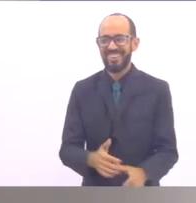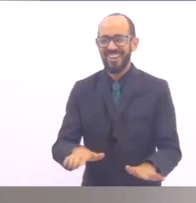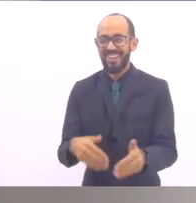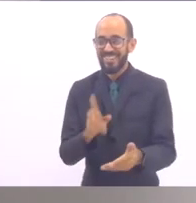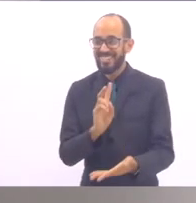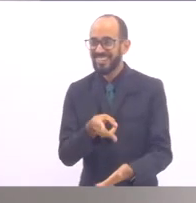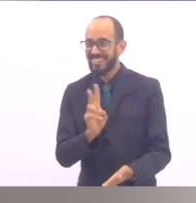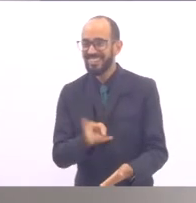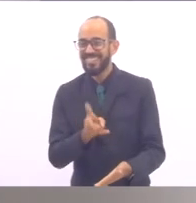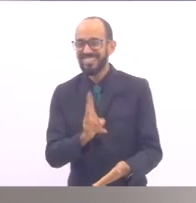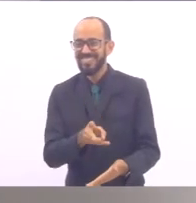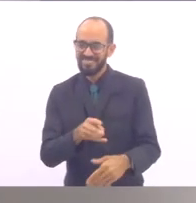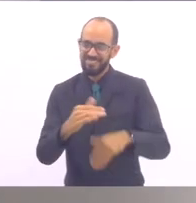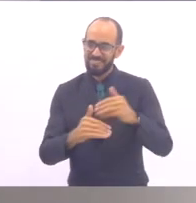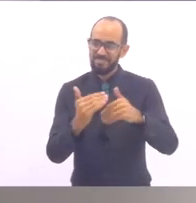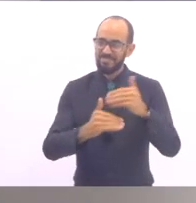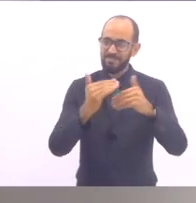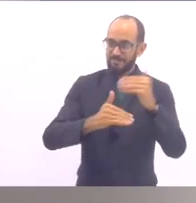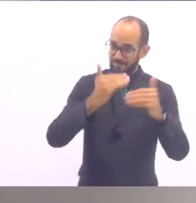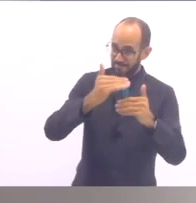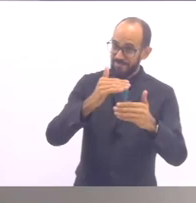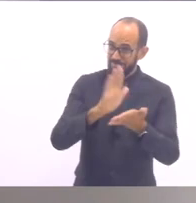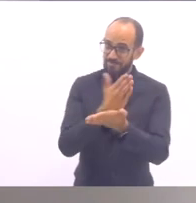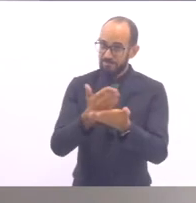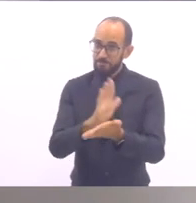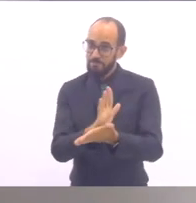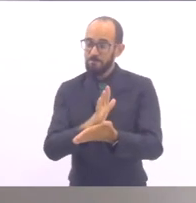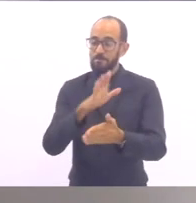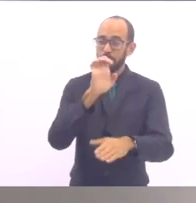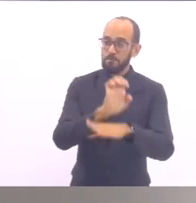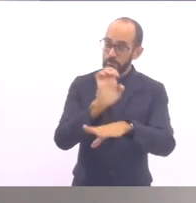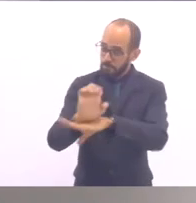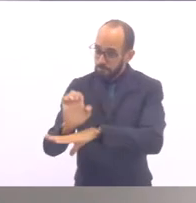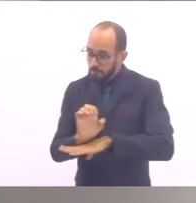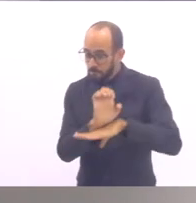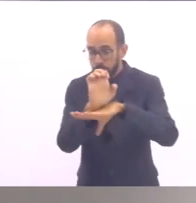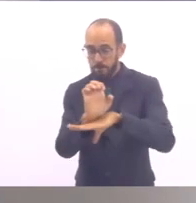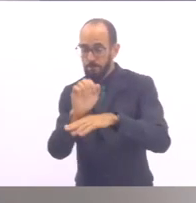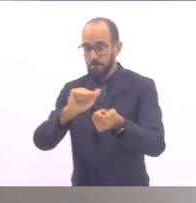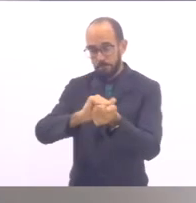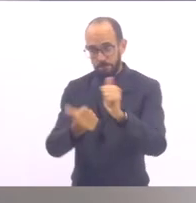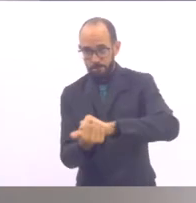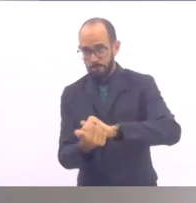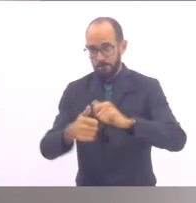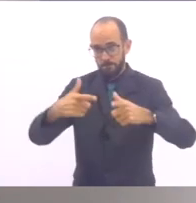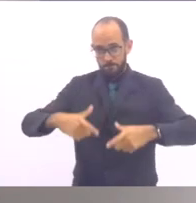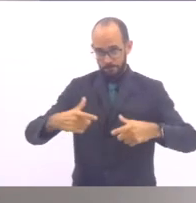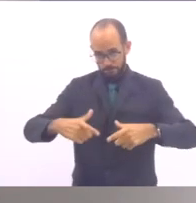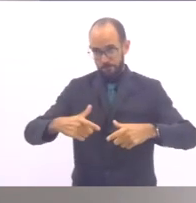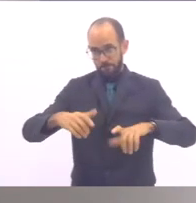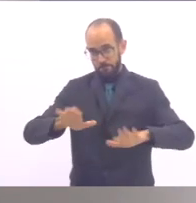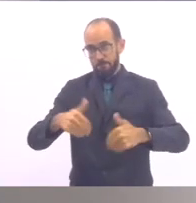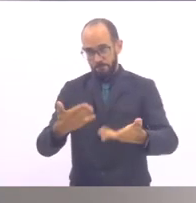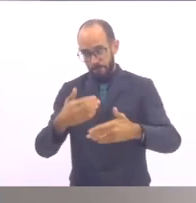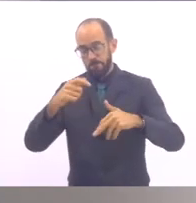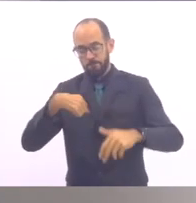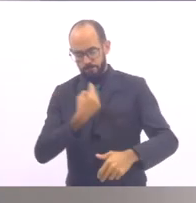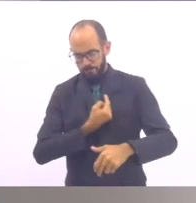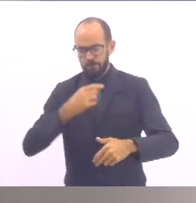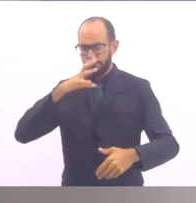e cada estado está conseguindo a sua forma de acordo com as suas particularidades locais para trabalhar. Então, a gente tem se